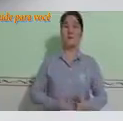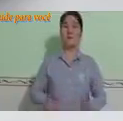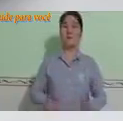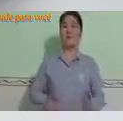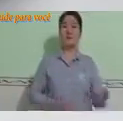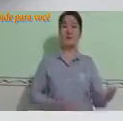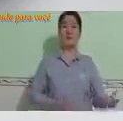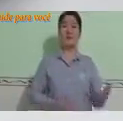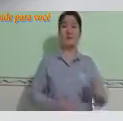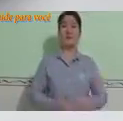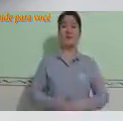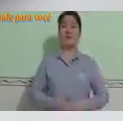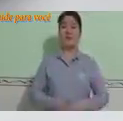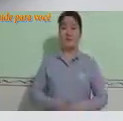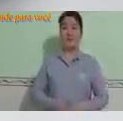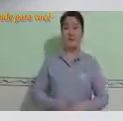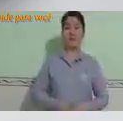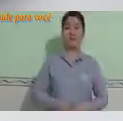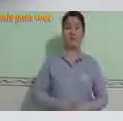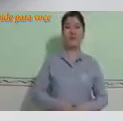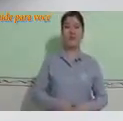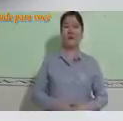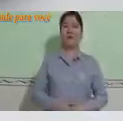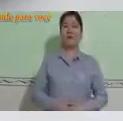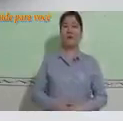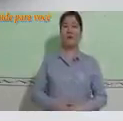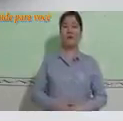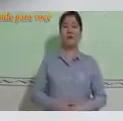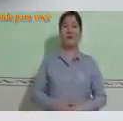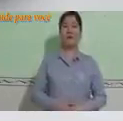cada episódio de vômito ou de diarreia.